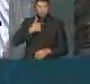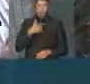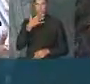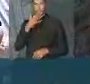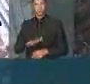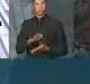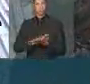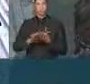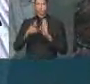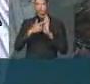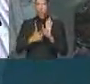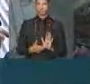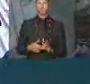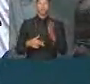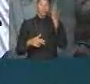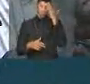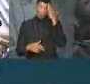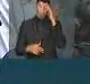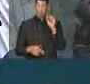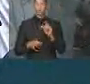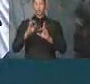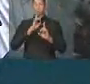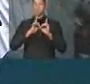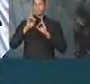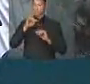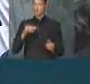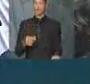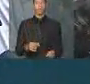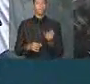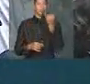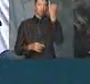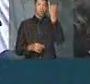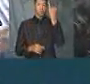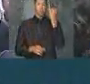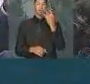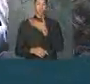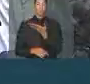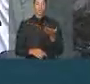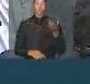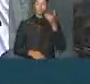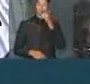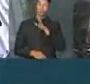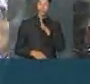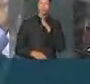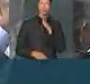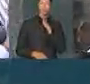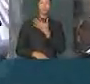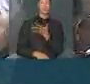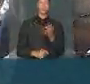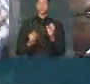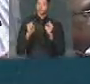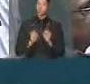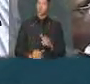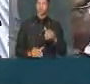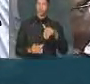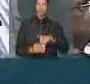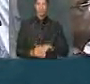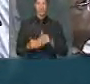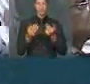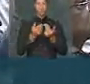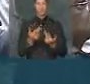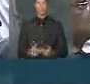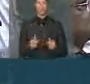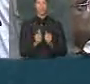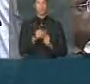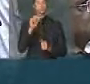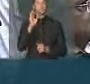desconhecedor do regimento sabendo que o debate é fundamental para que com conhecimento de causa possamos votar de acordo